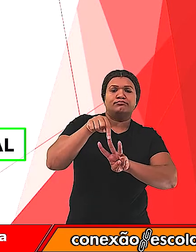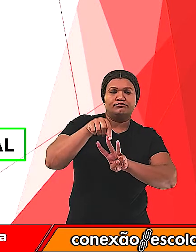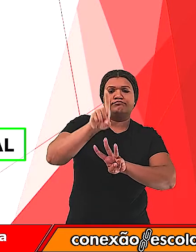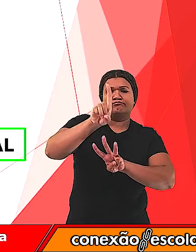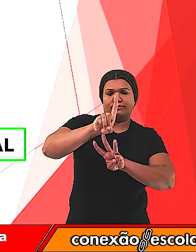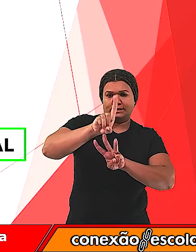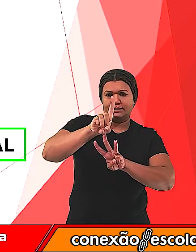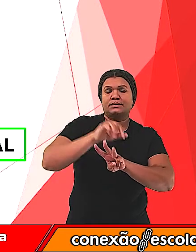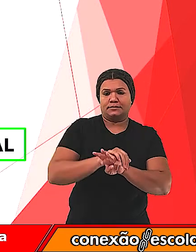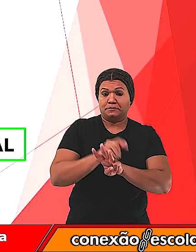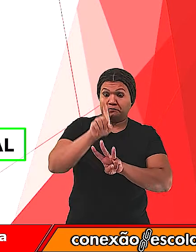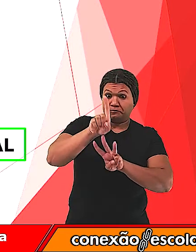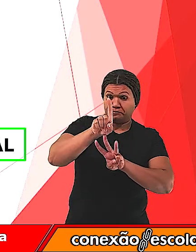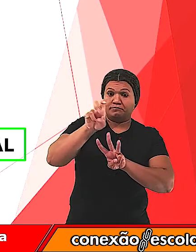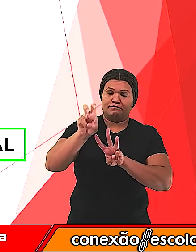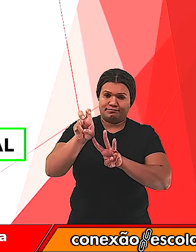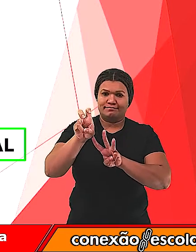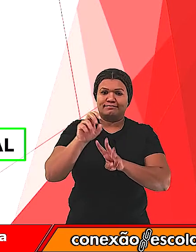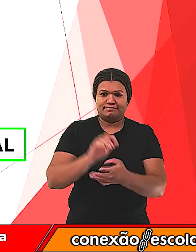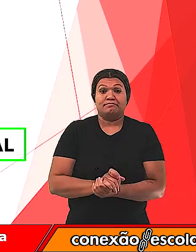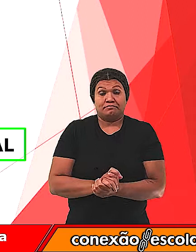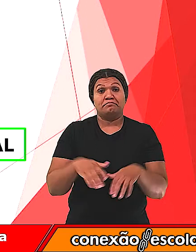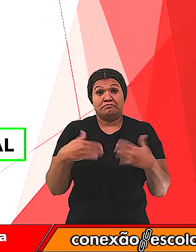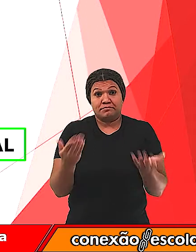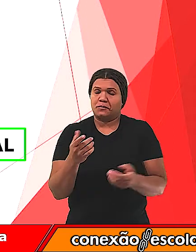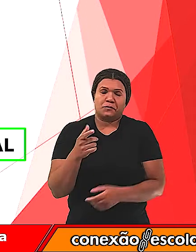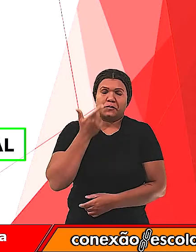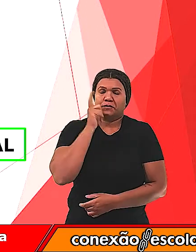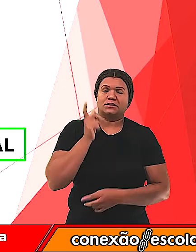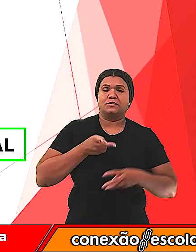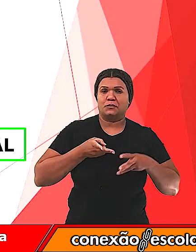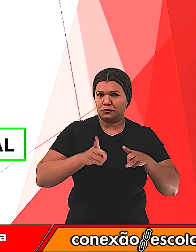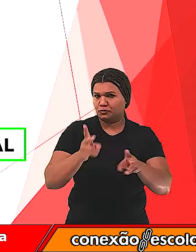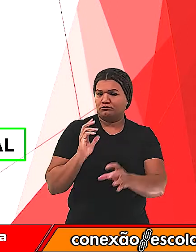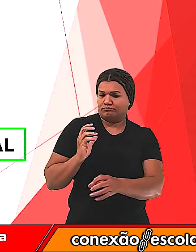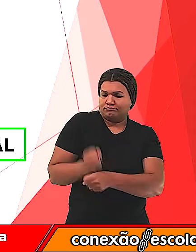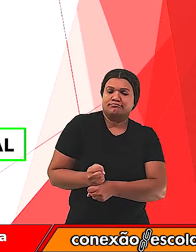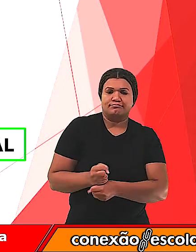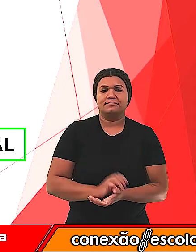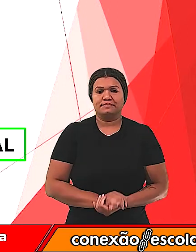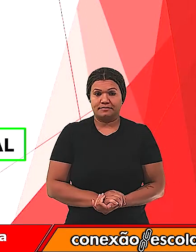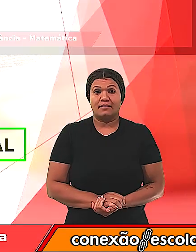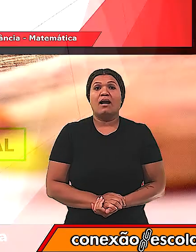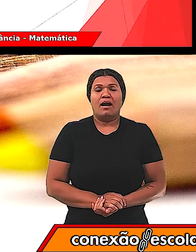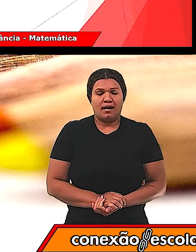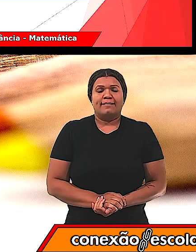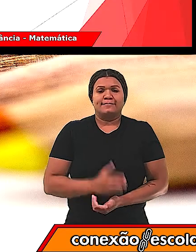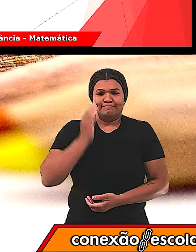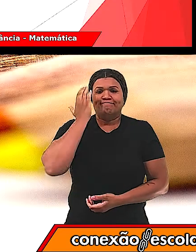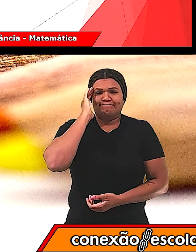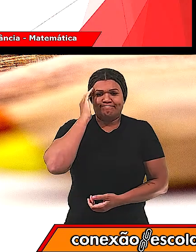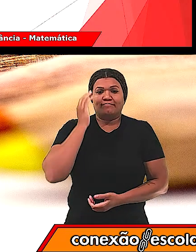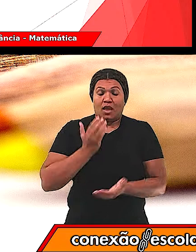10, embaixo da dezena. Desse jeito, não tem como a sua continha dar errado. Então eu